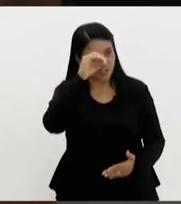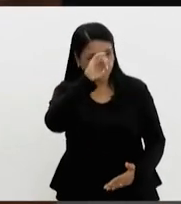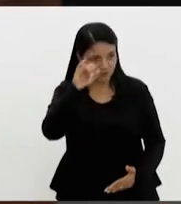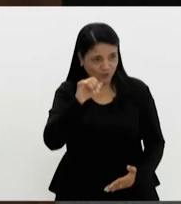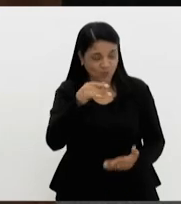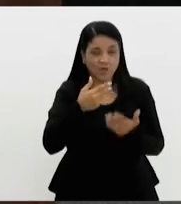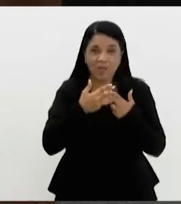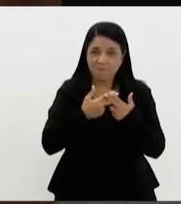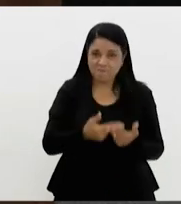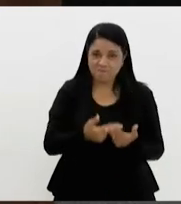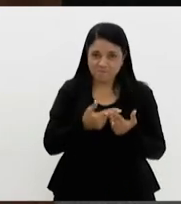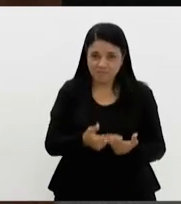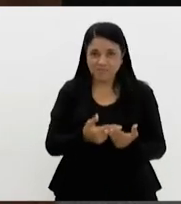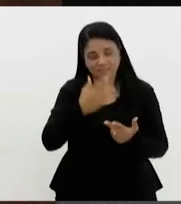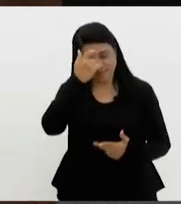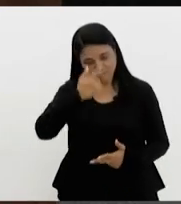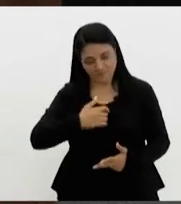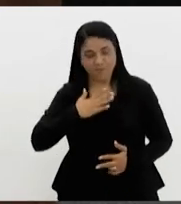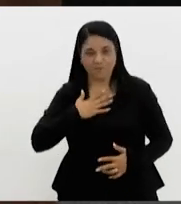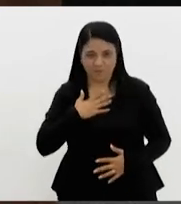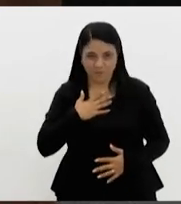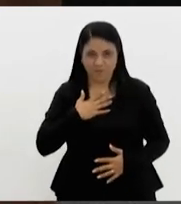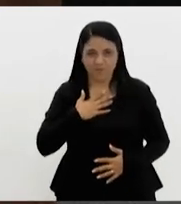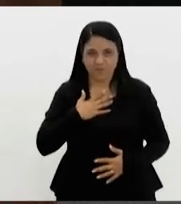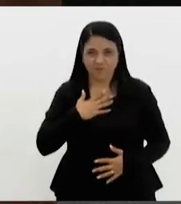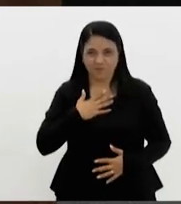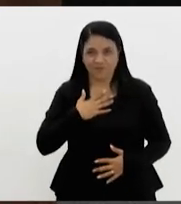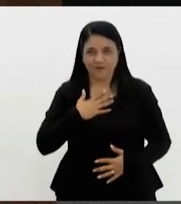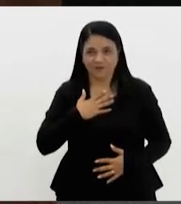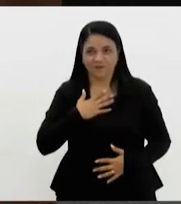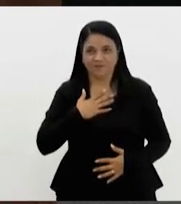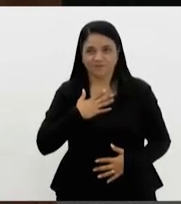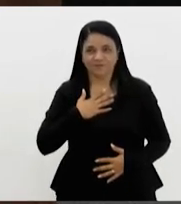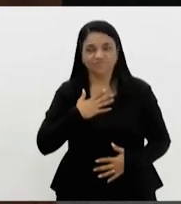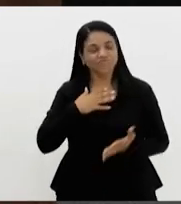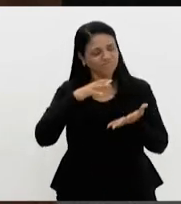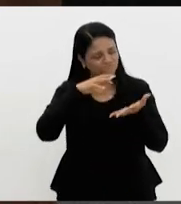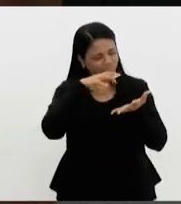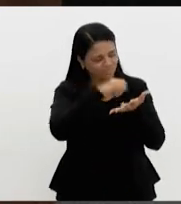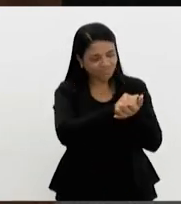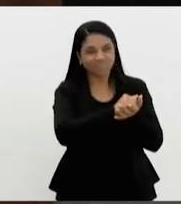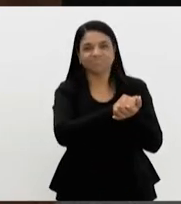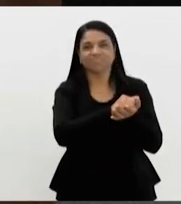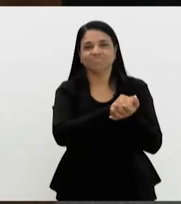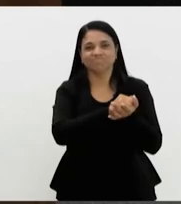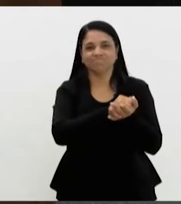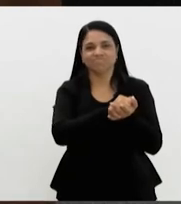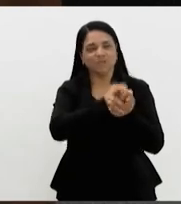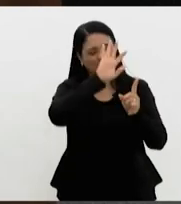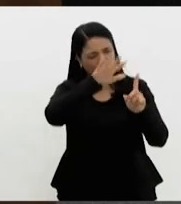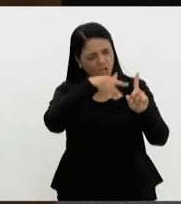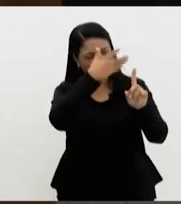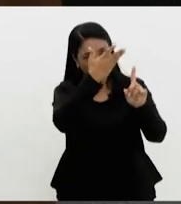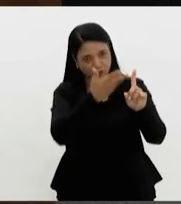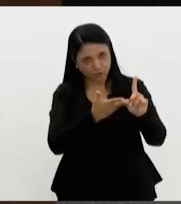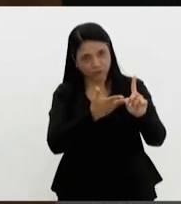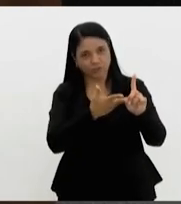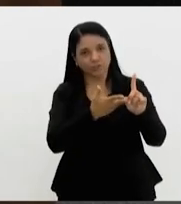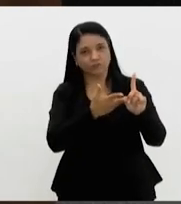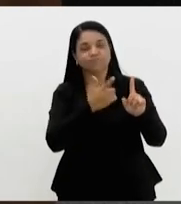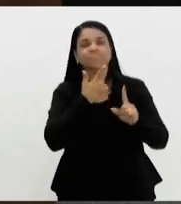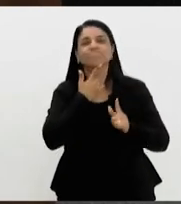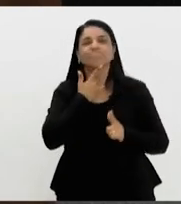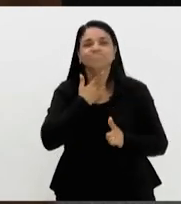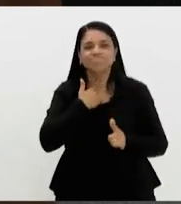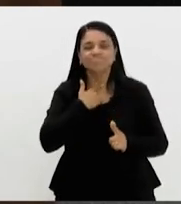paciência e condescendência com a minha pessoa, deixar aqui registrado esse elogio, esse